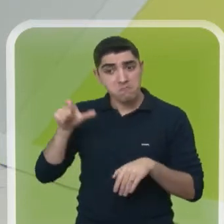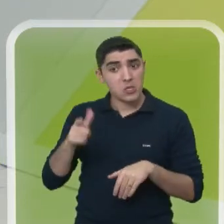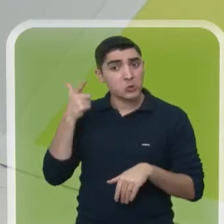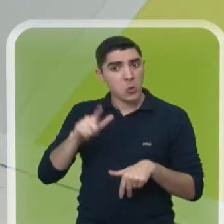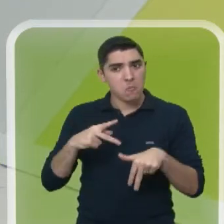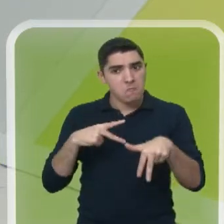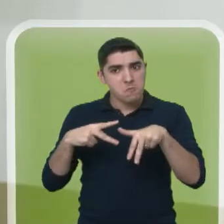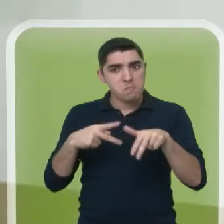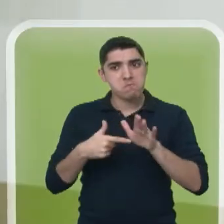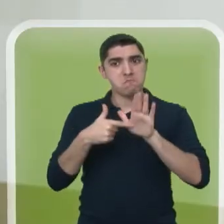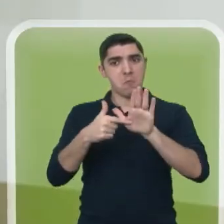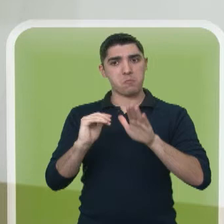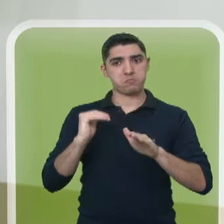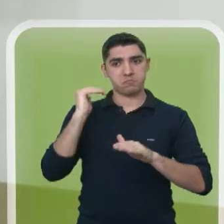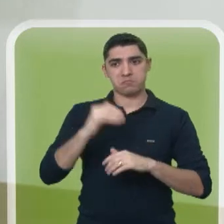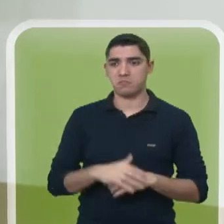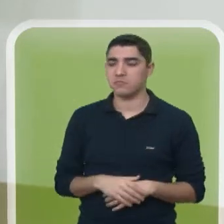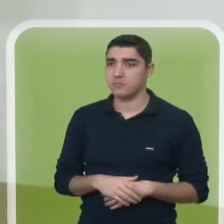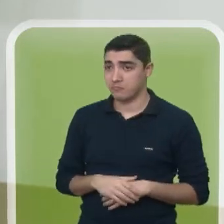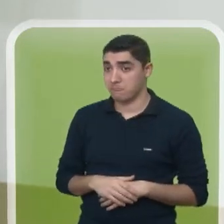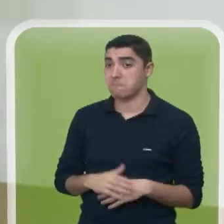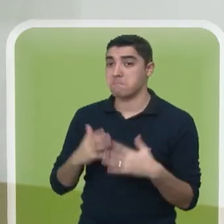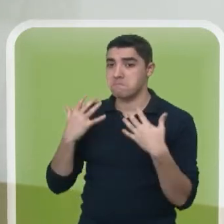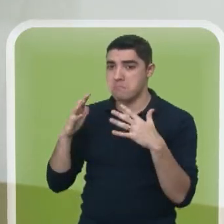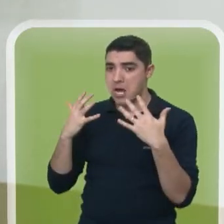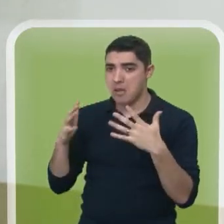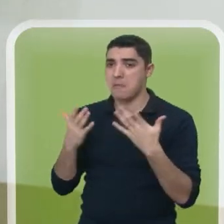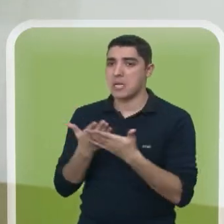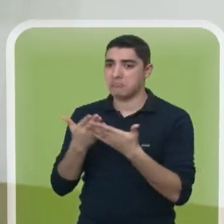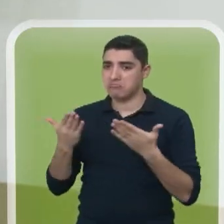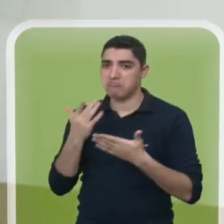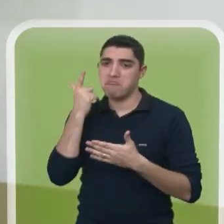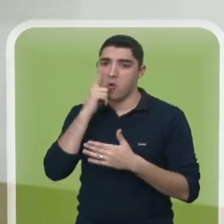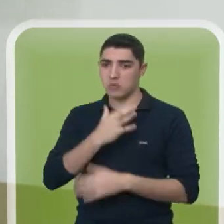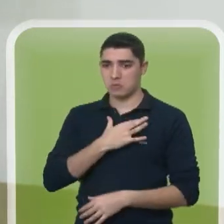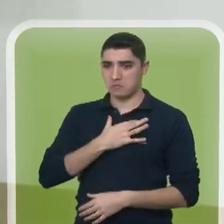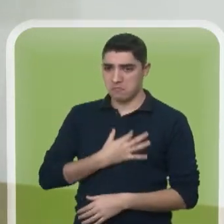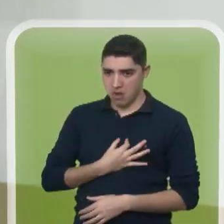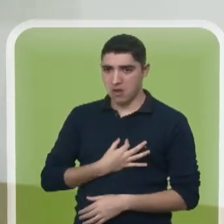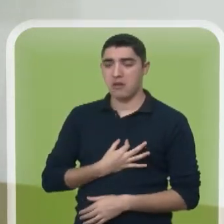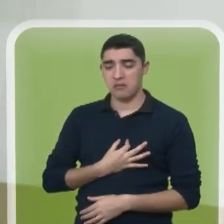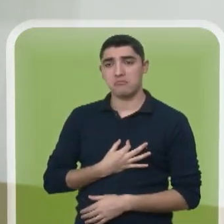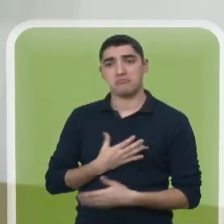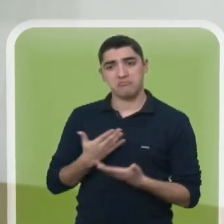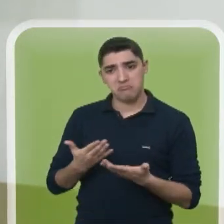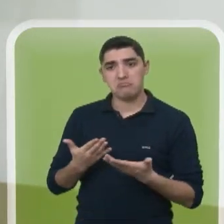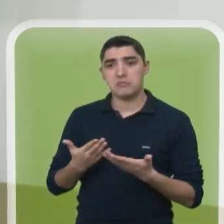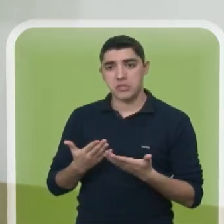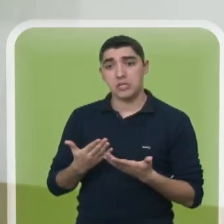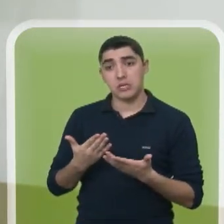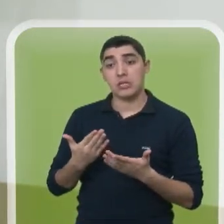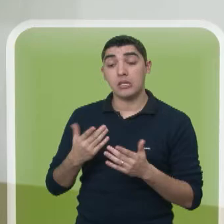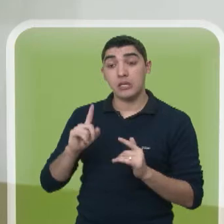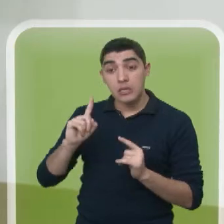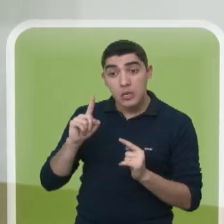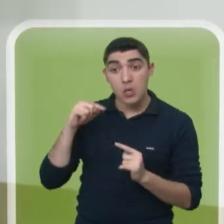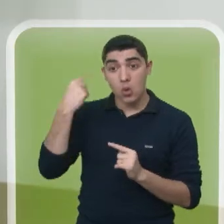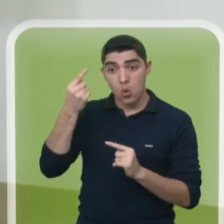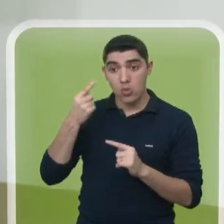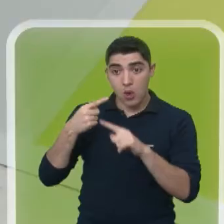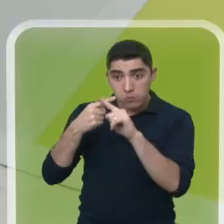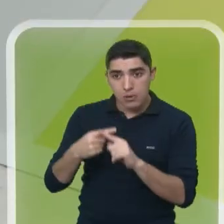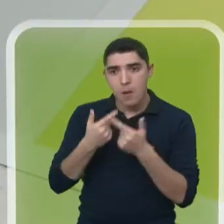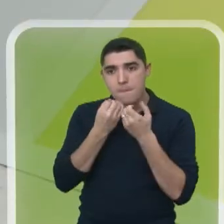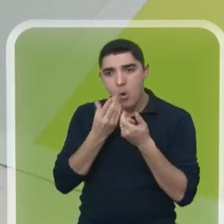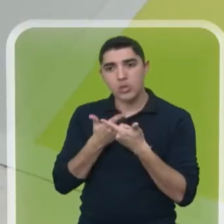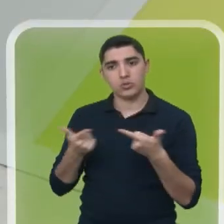no pique. Parabéns para o pessoal aí que conquistou as medalhas e sorte nas próximas competições aí. Sorte